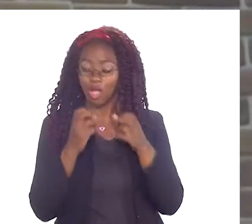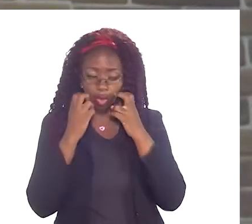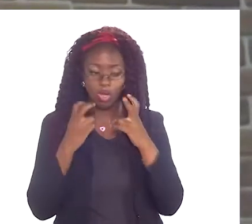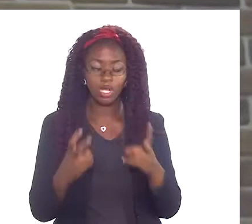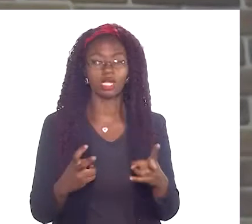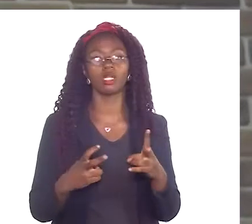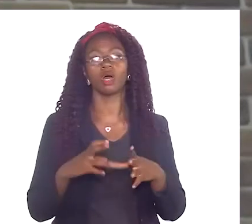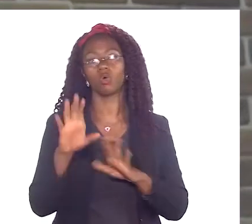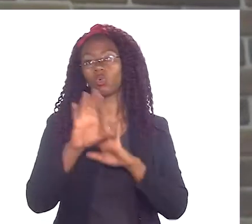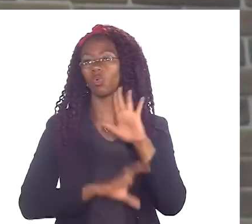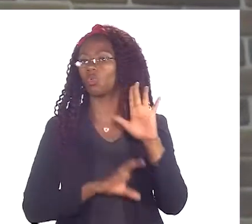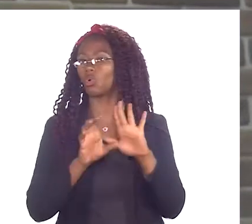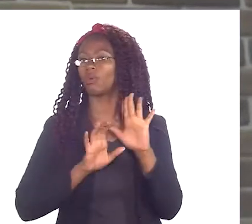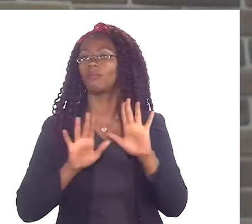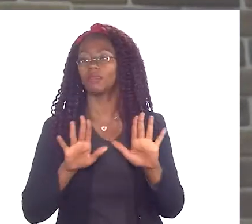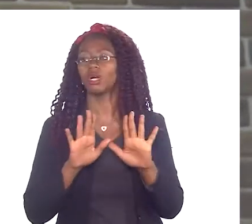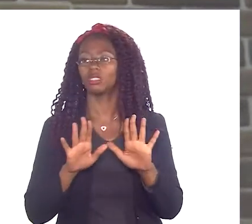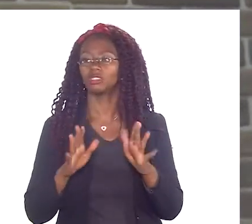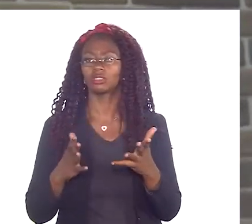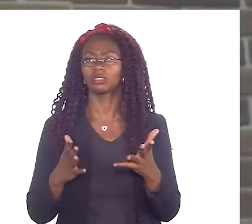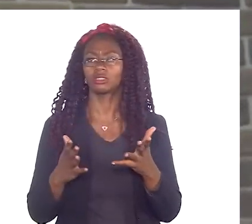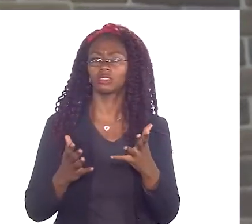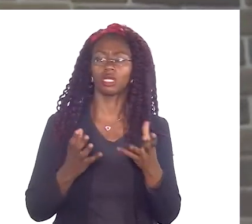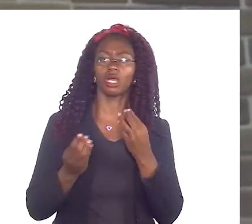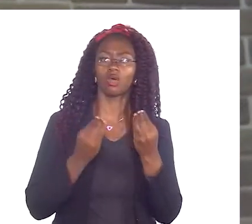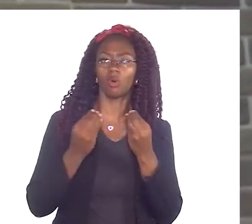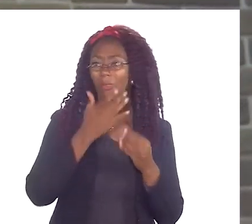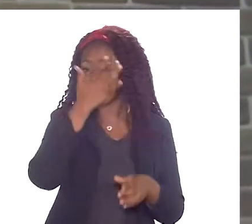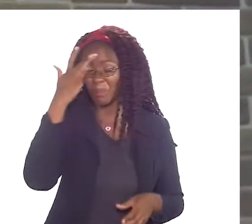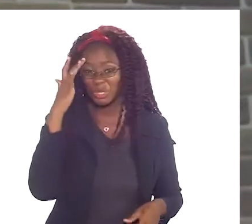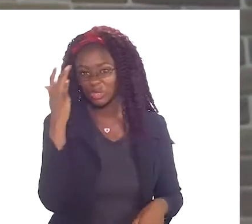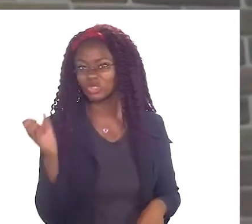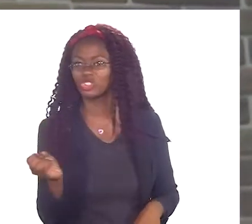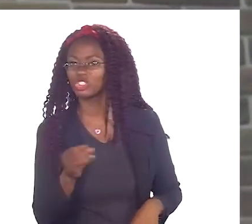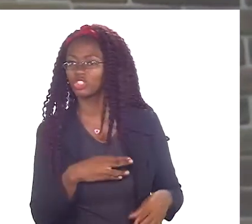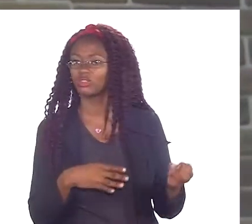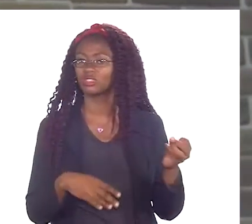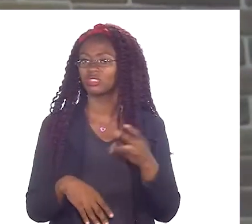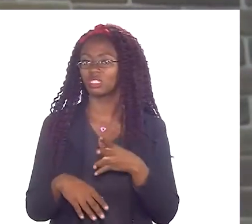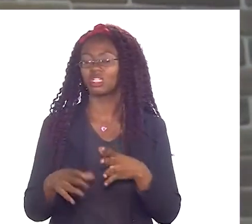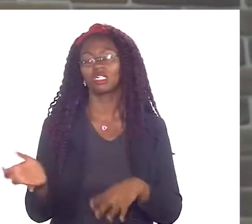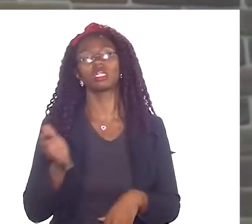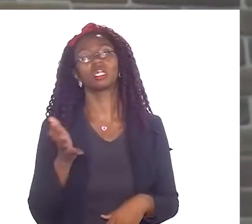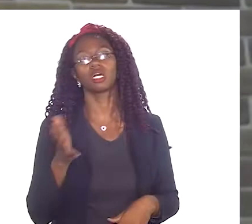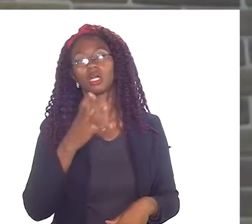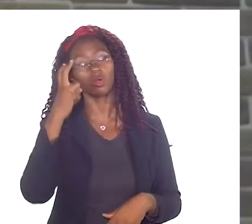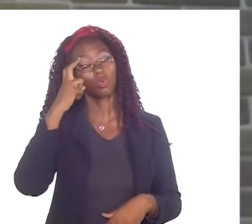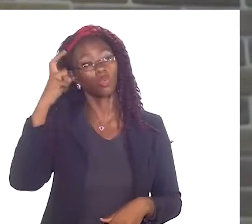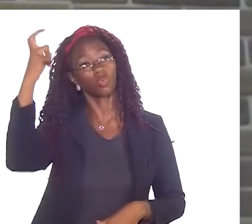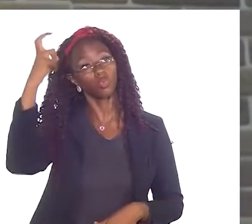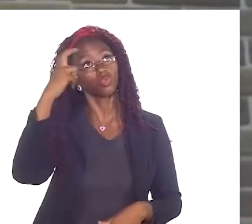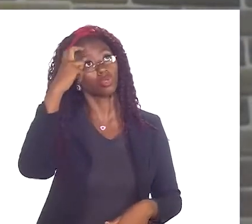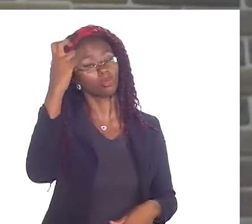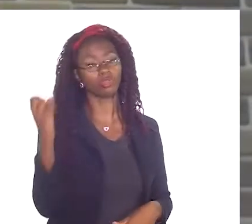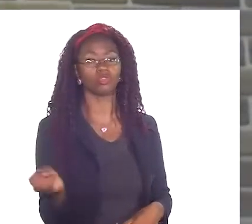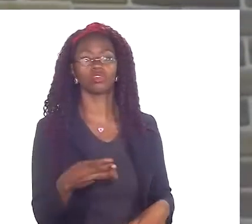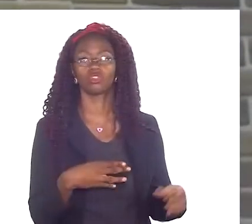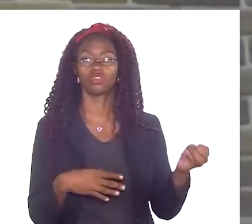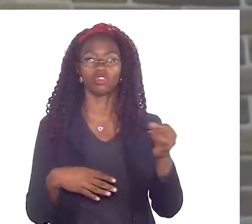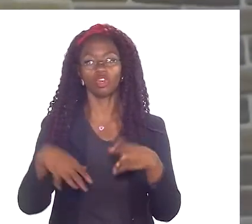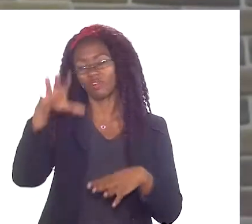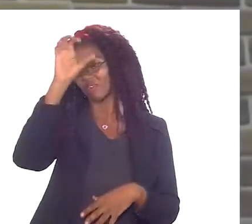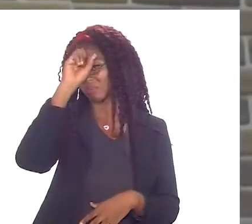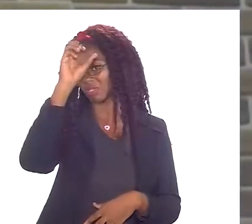currículo, com certeza, mas ela vai identificar, poxa, qual que é esse perfil? É uma pessoa inovadora? Ela é uma pessoa que está buscando novos conhecimentos e